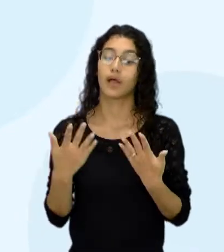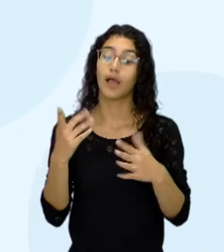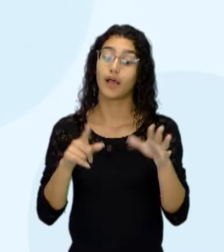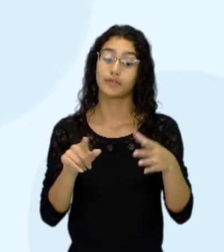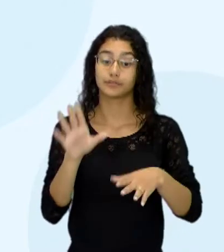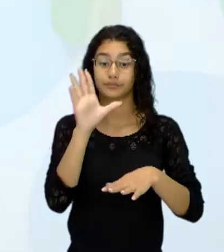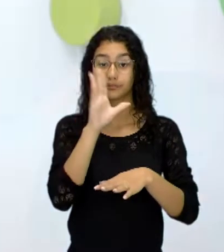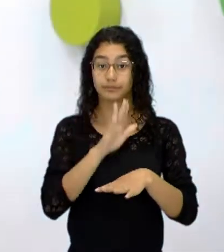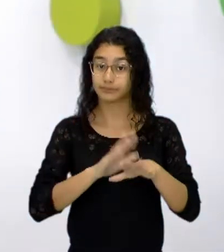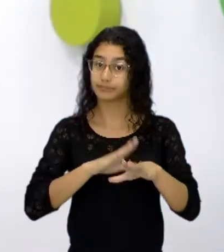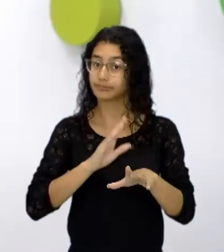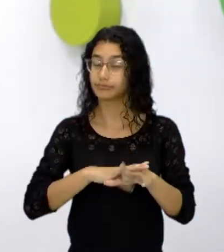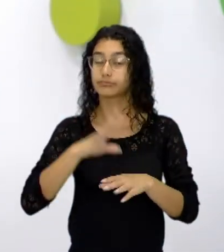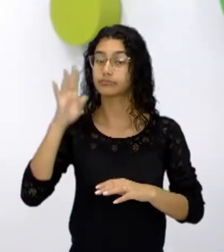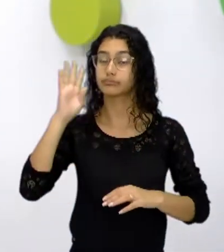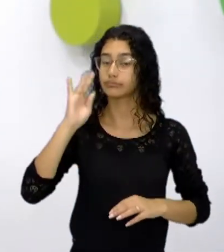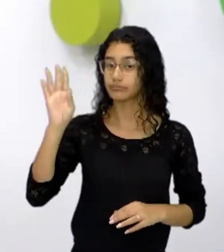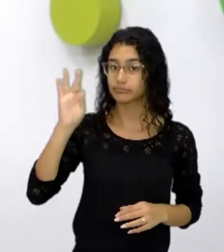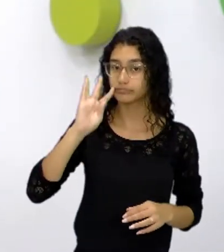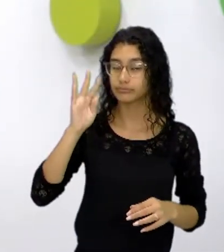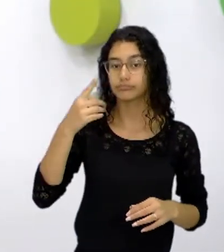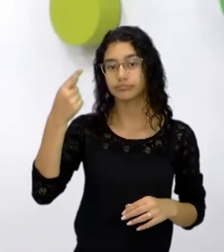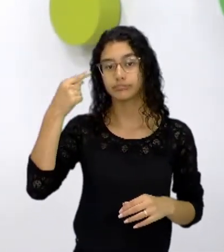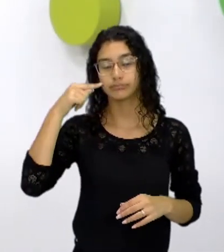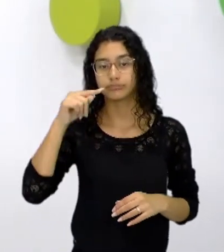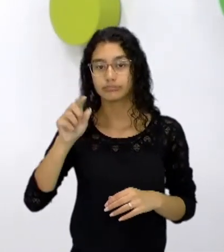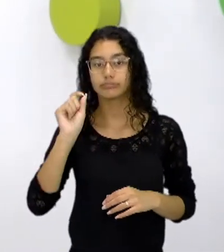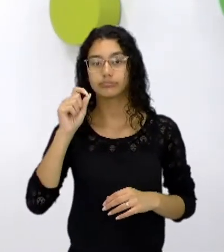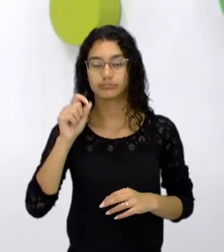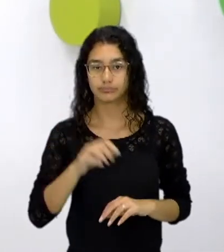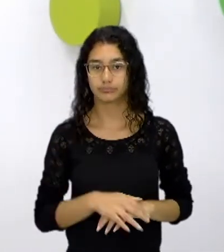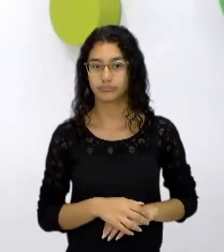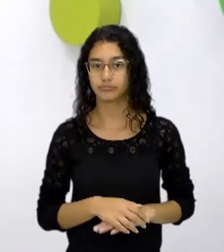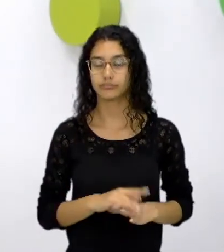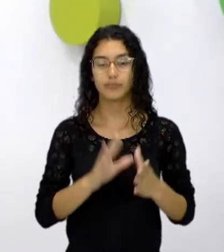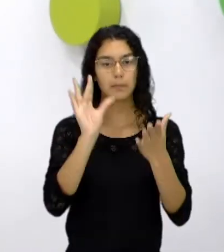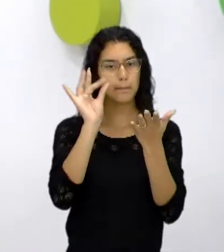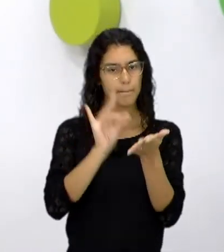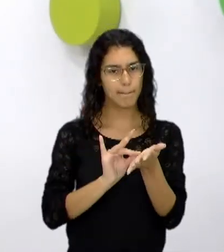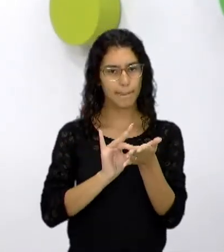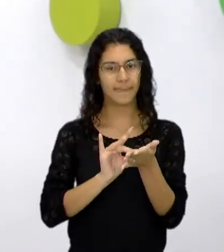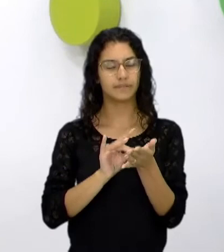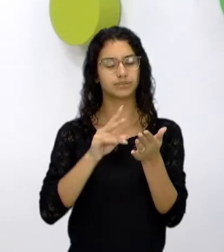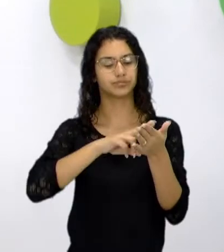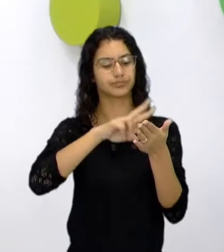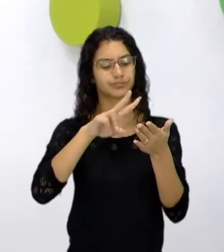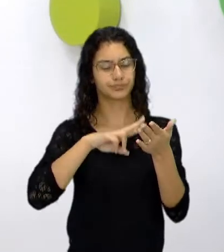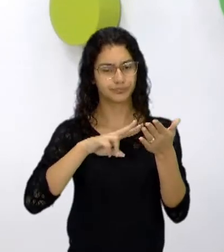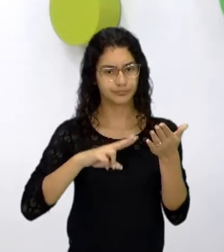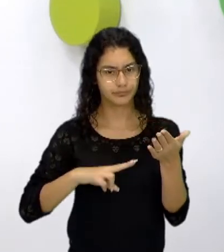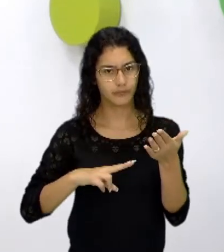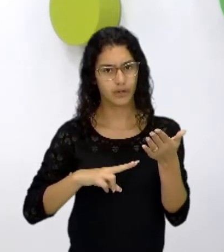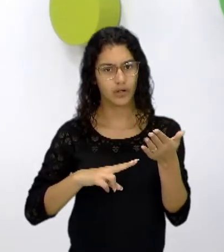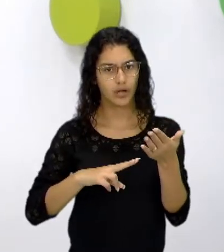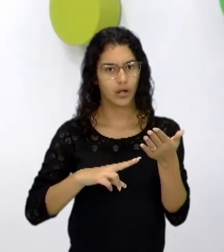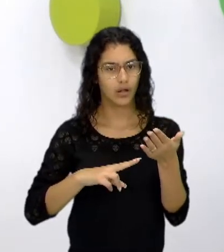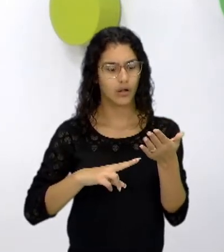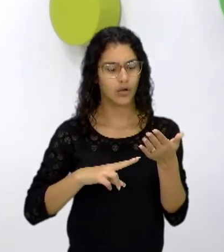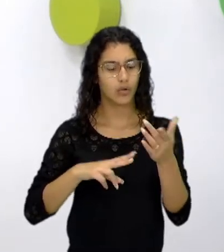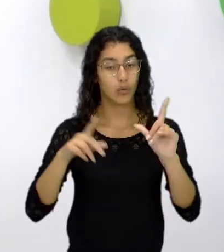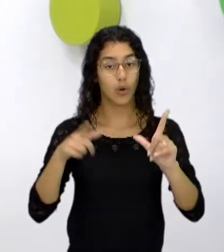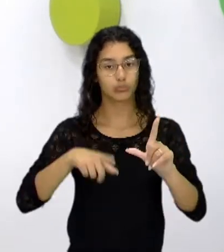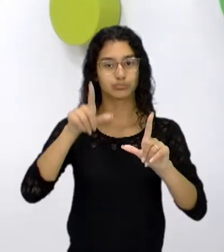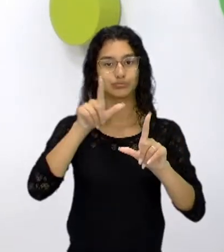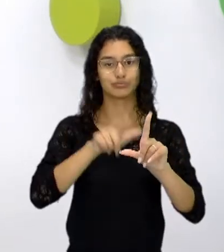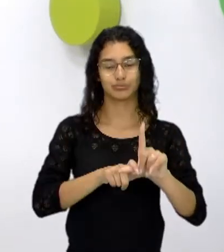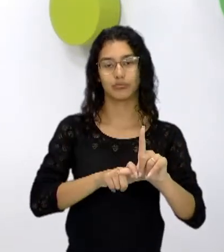esteja fazendo alusão à ideia de que o fato de você estar lendo com autonomia o seu